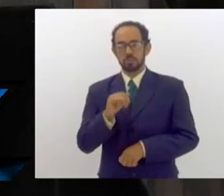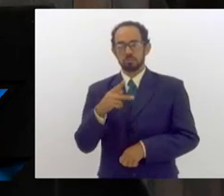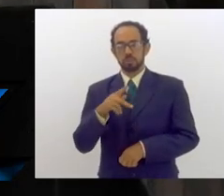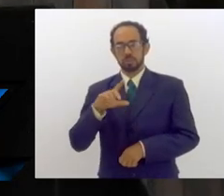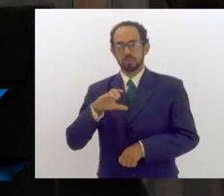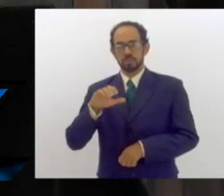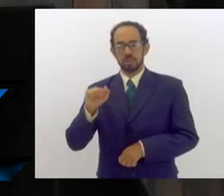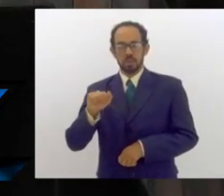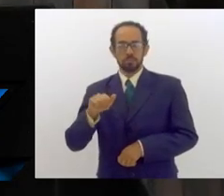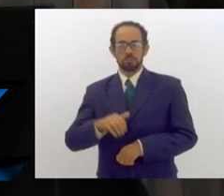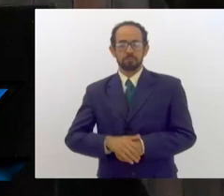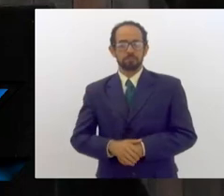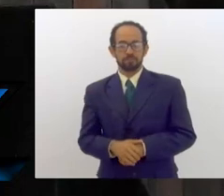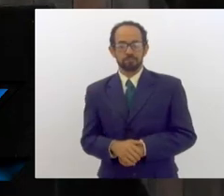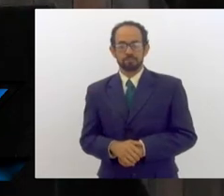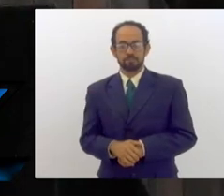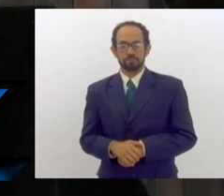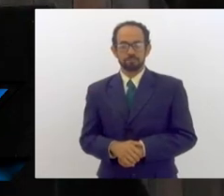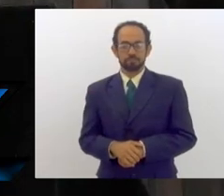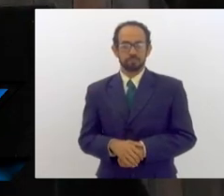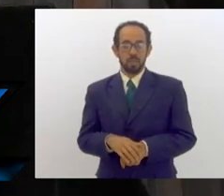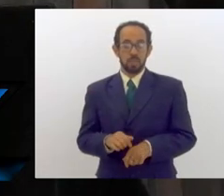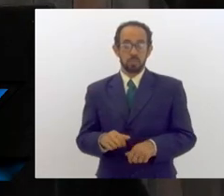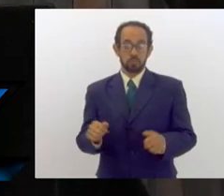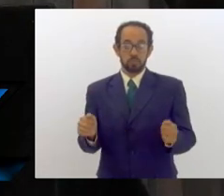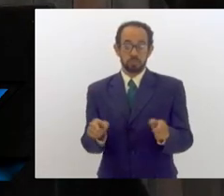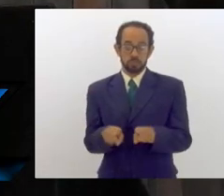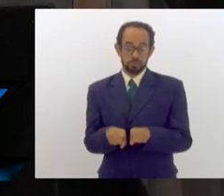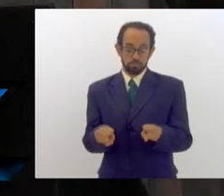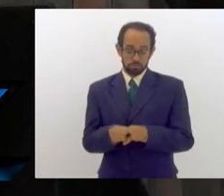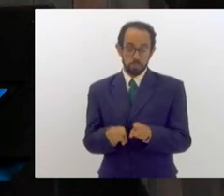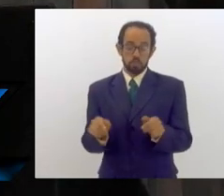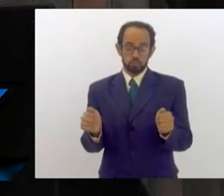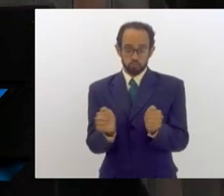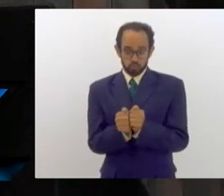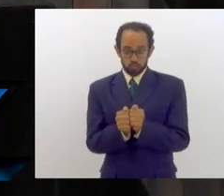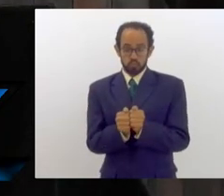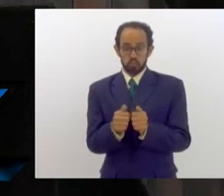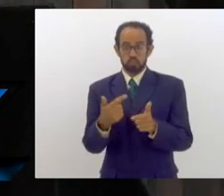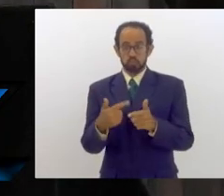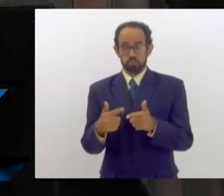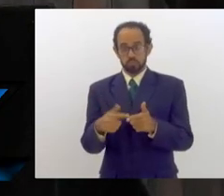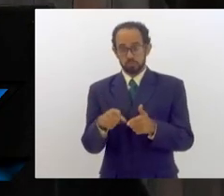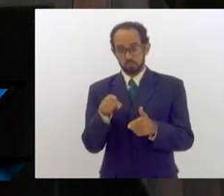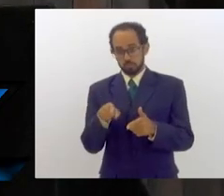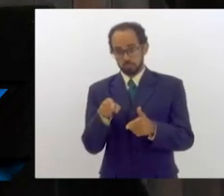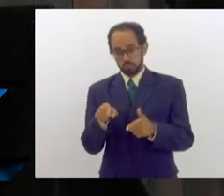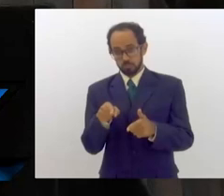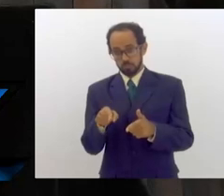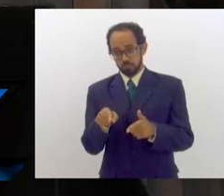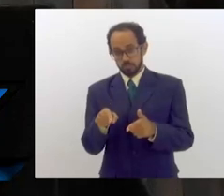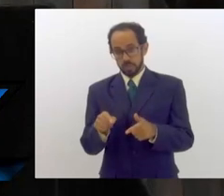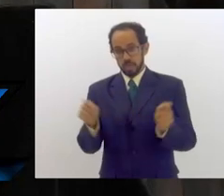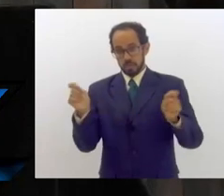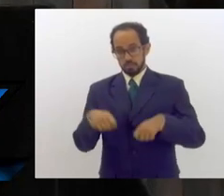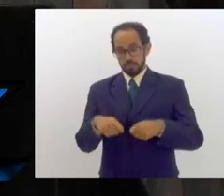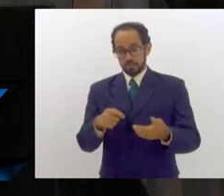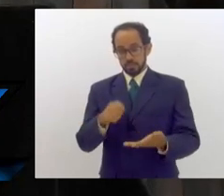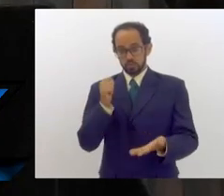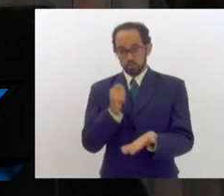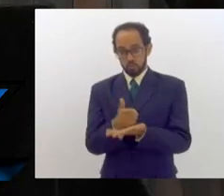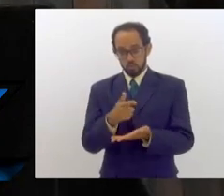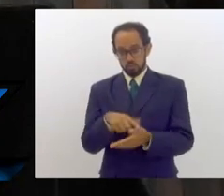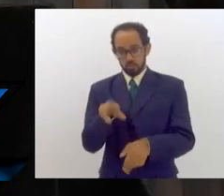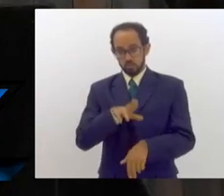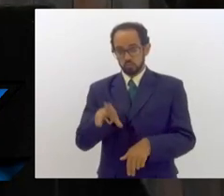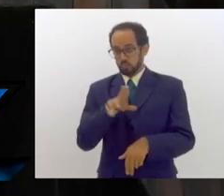não era criado concomitantemente é isso o poder aquisitivo do usuário também